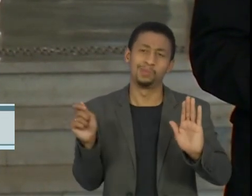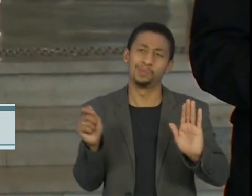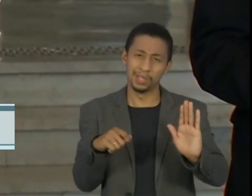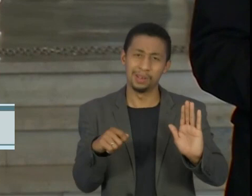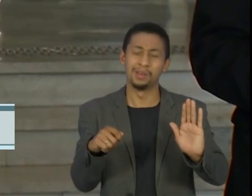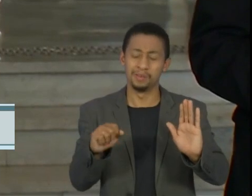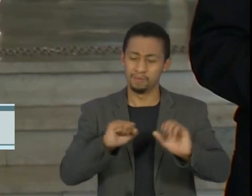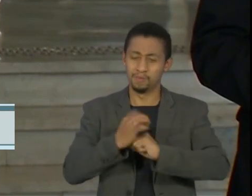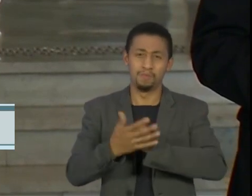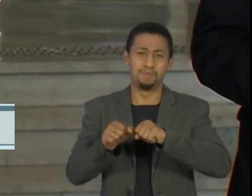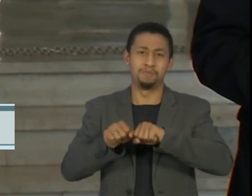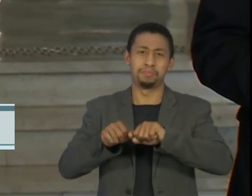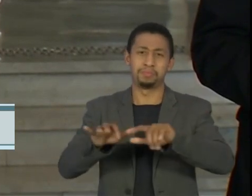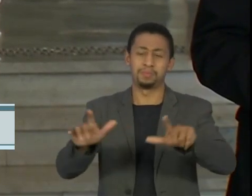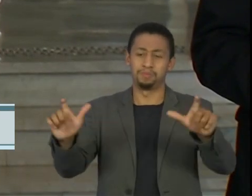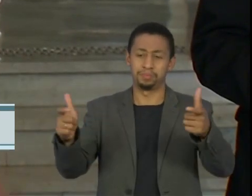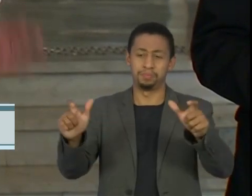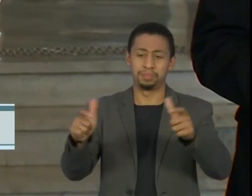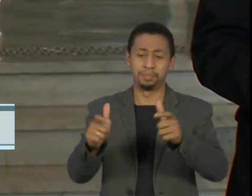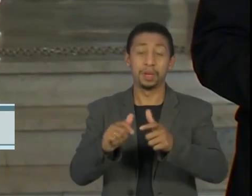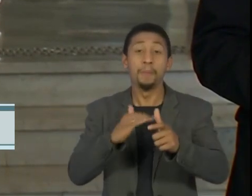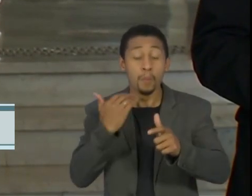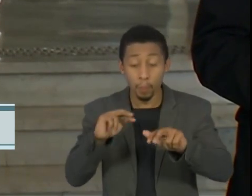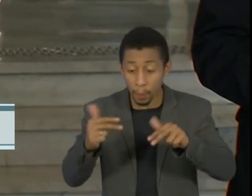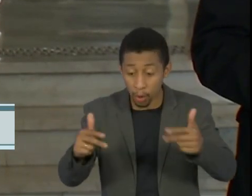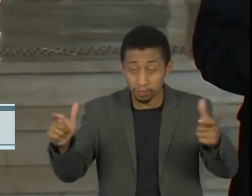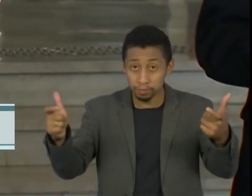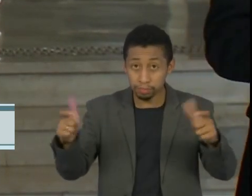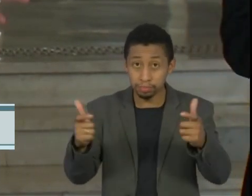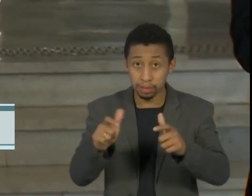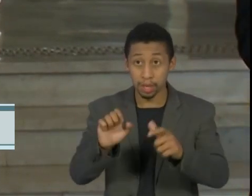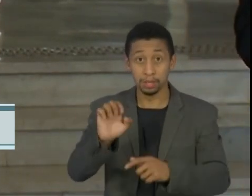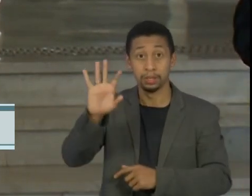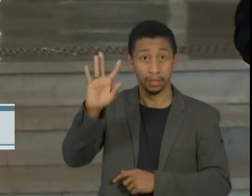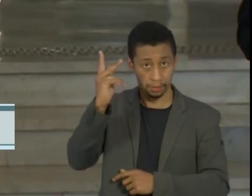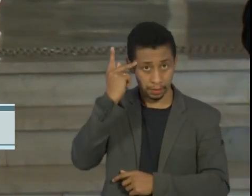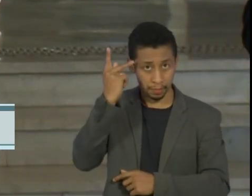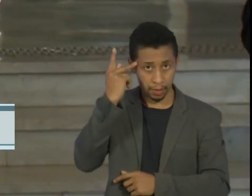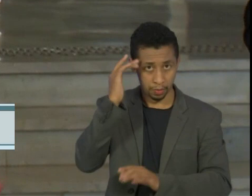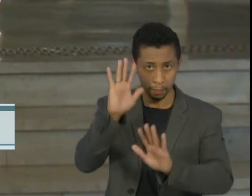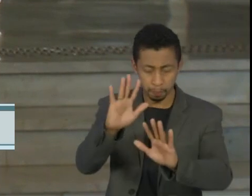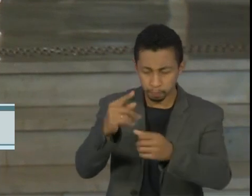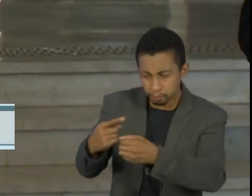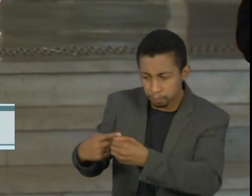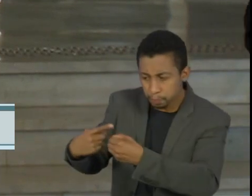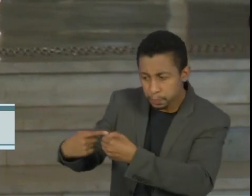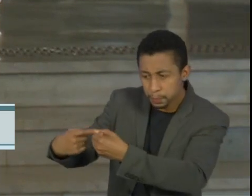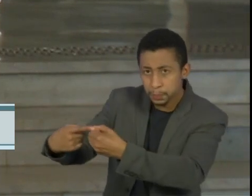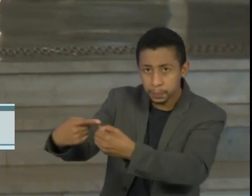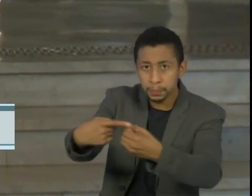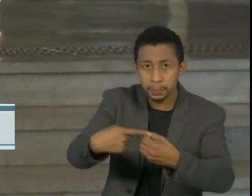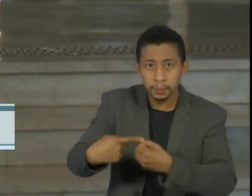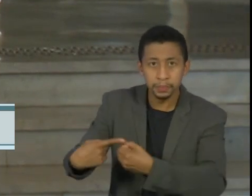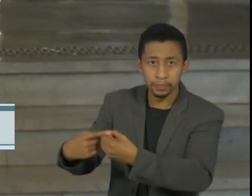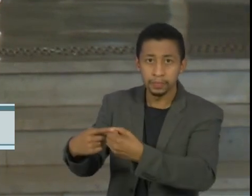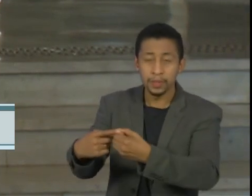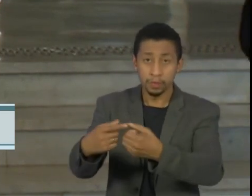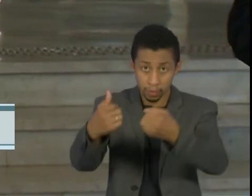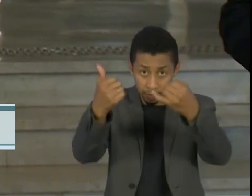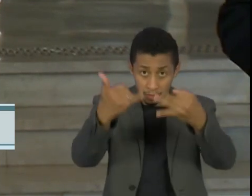número de casos e óbitos em todo o estado. Em relação ao interior, eu vou só reforçar o que eu adiantei,